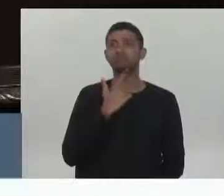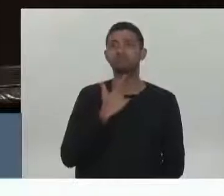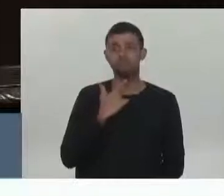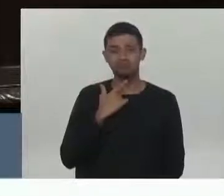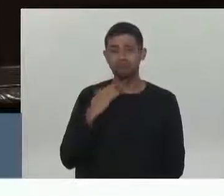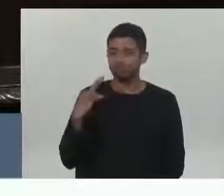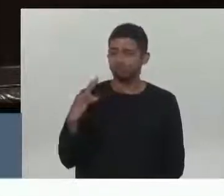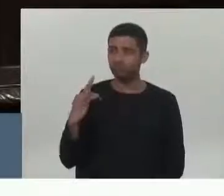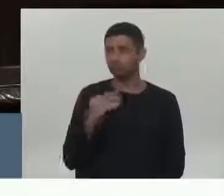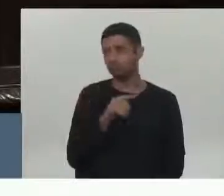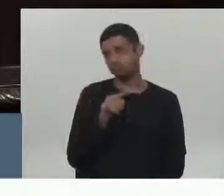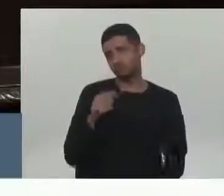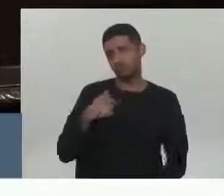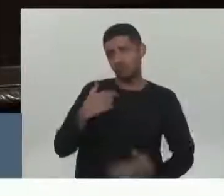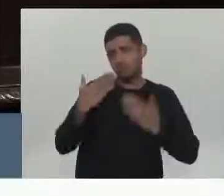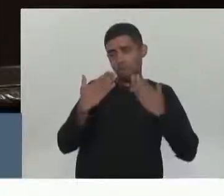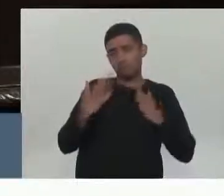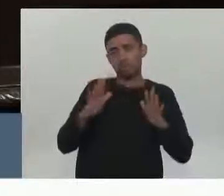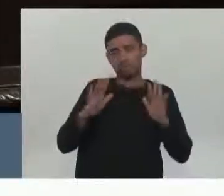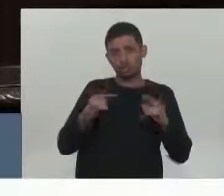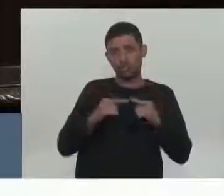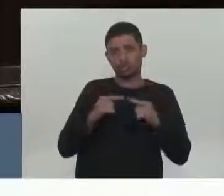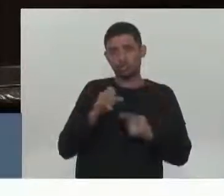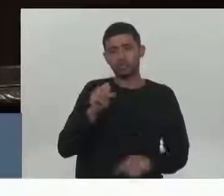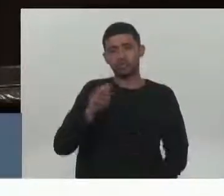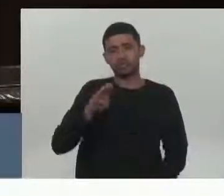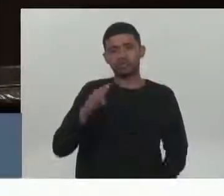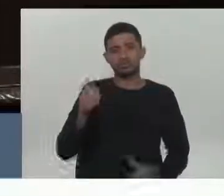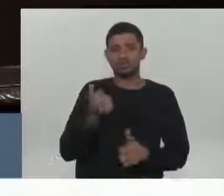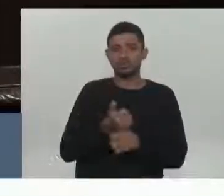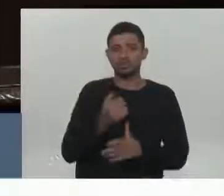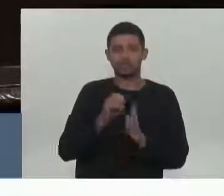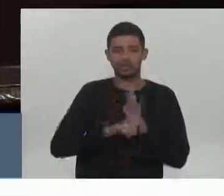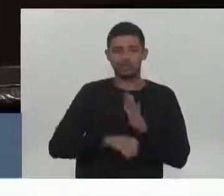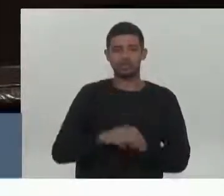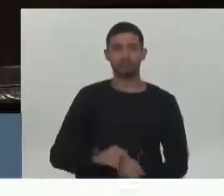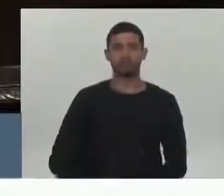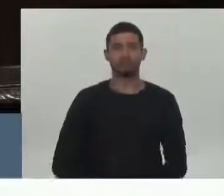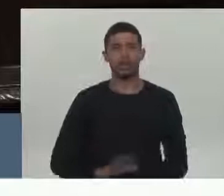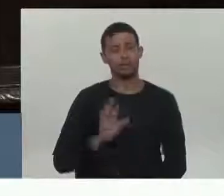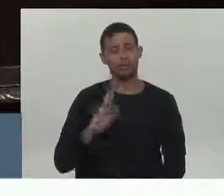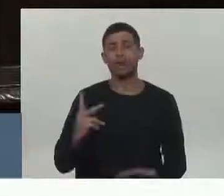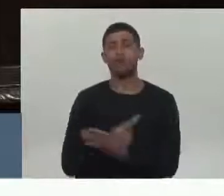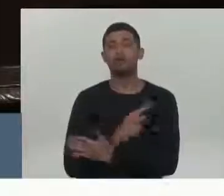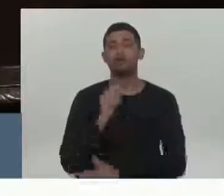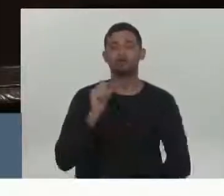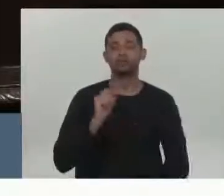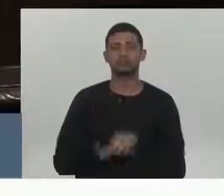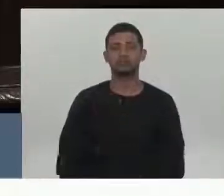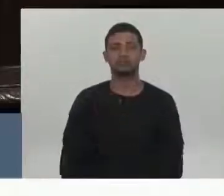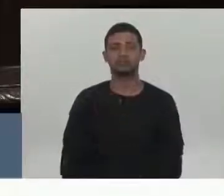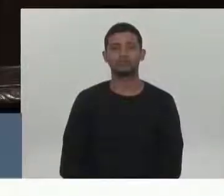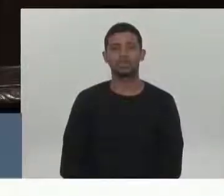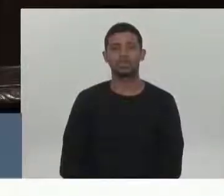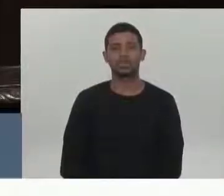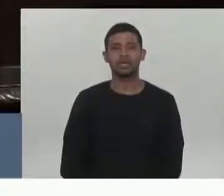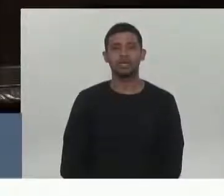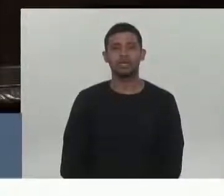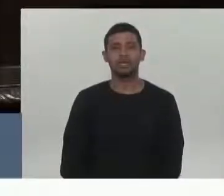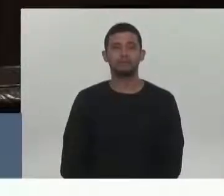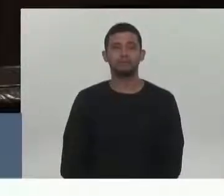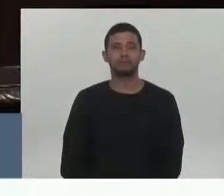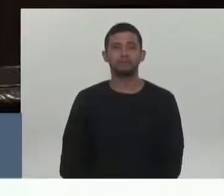me foi apresentada e eu apresentei como subemenda. Ocorre que, ao apresentar o